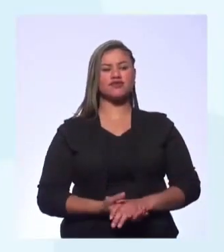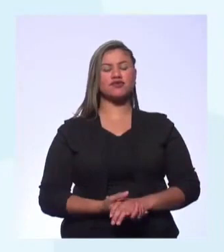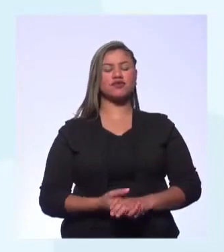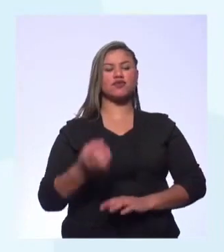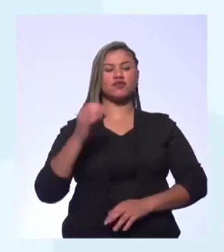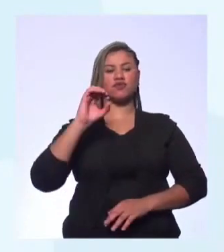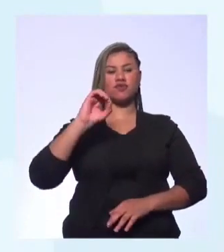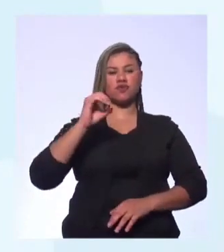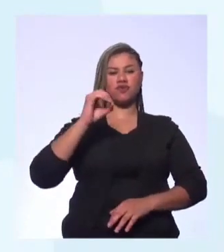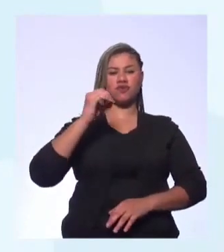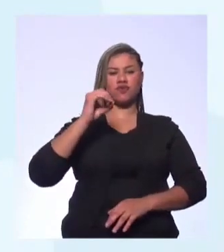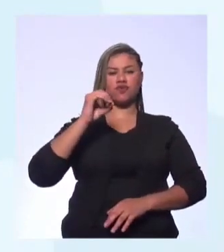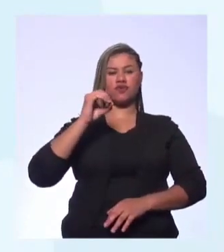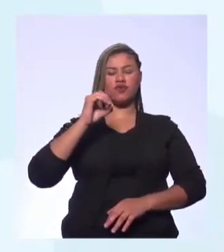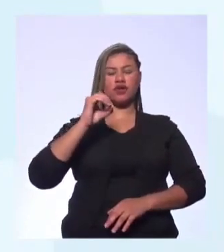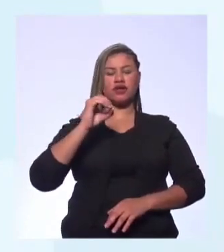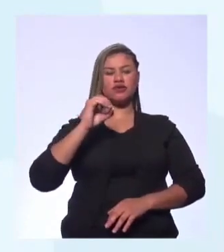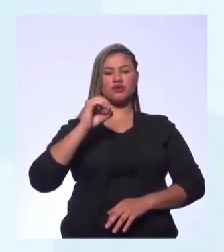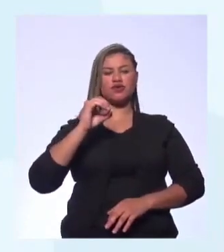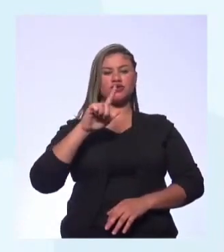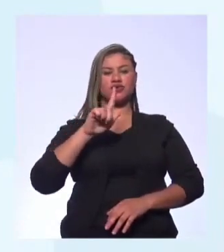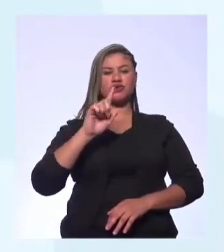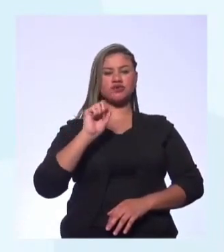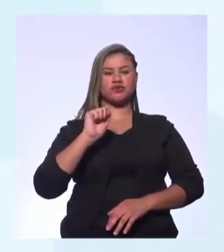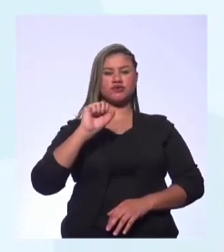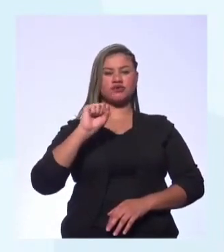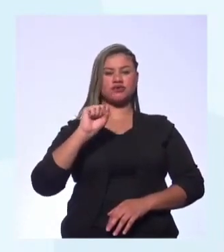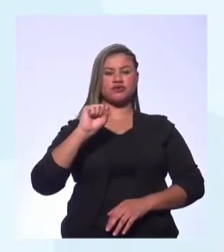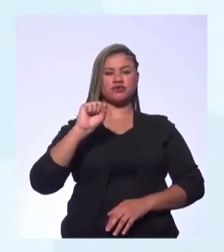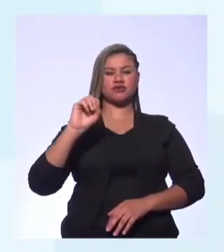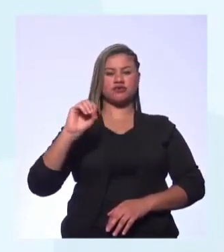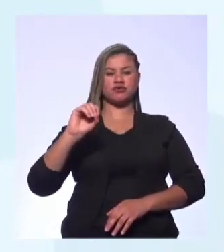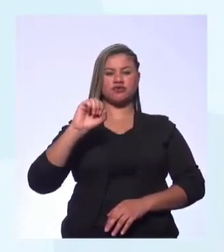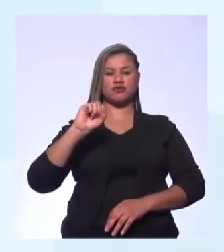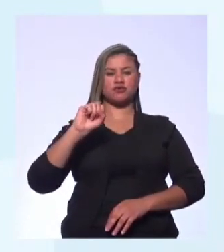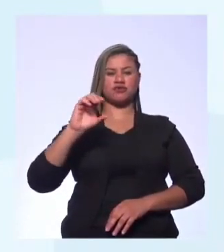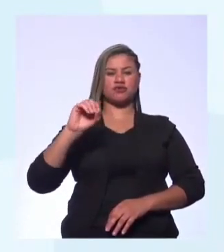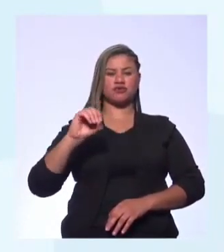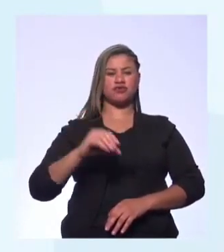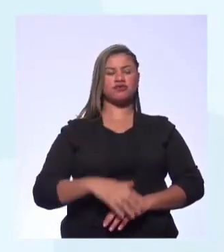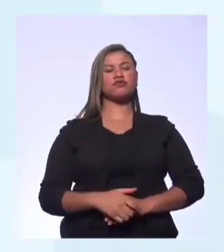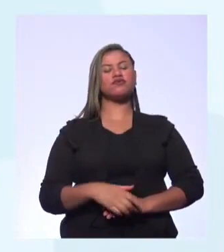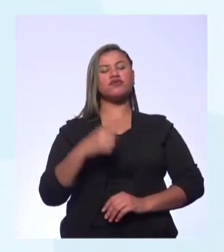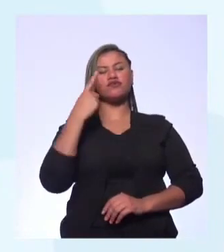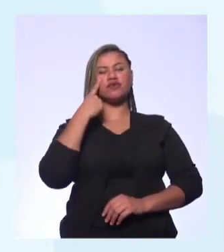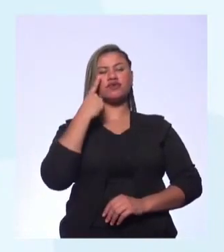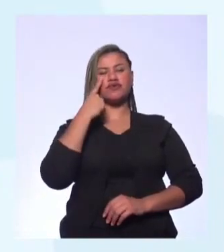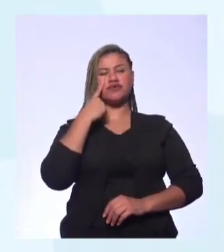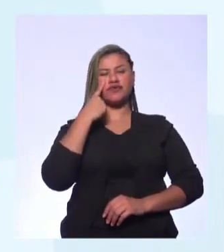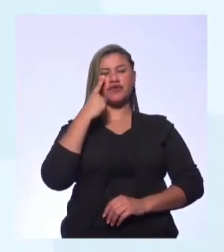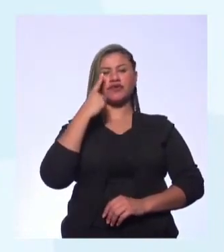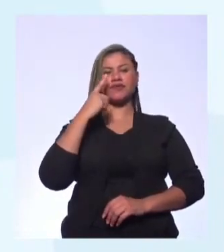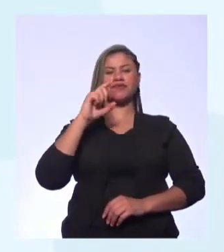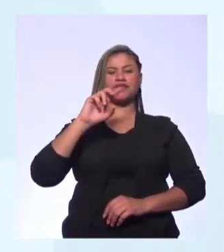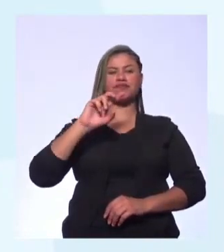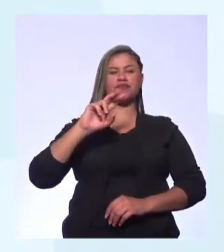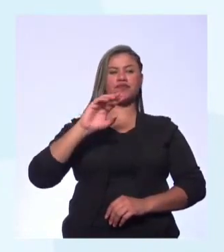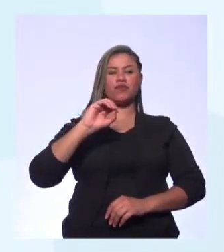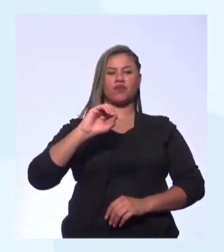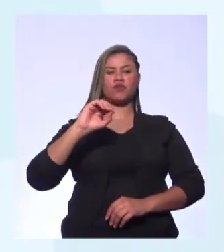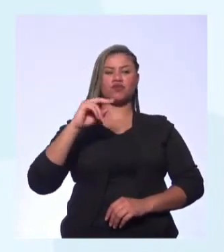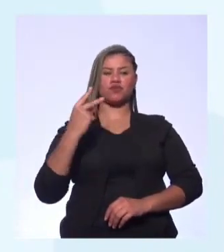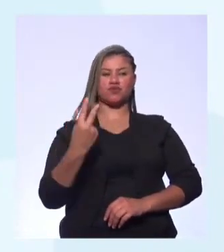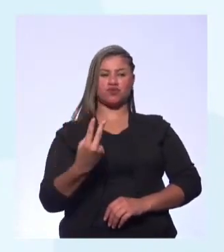oxigênio, ele vai estar na forma gasosa também, com 2 átomos, no caso ali, vocês verem, né, na simbologia, O2, eu tenho